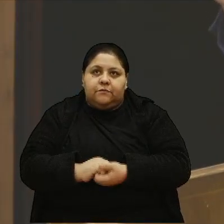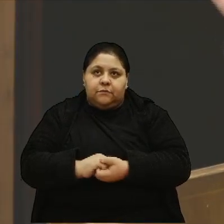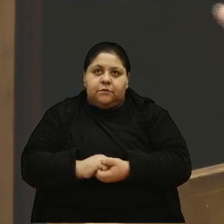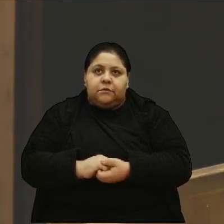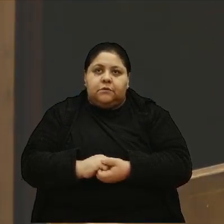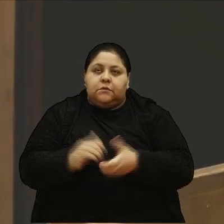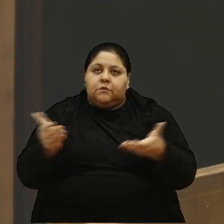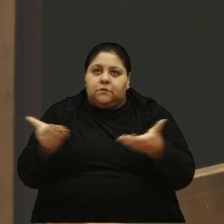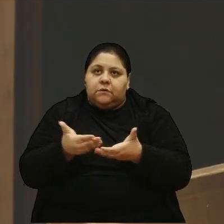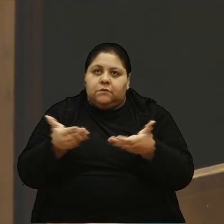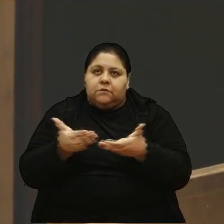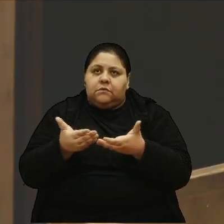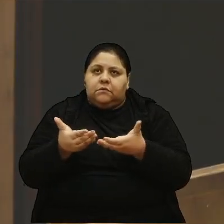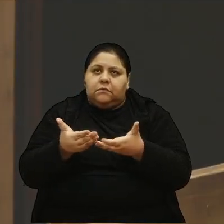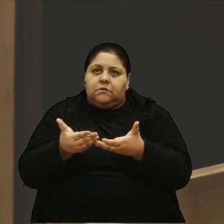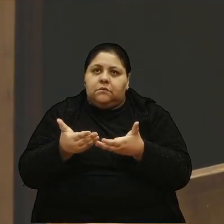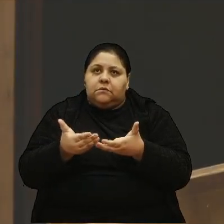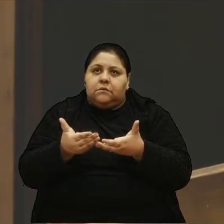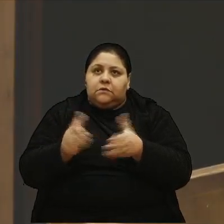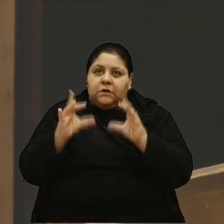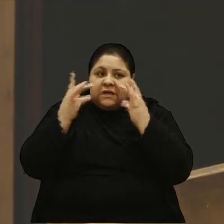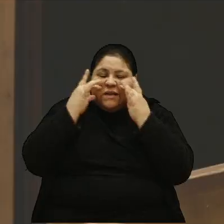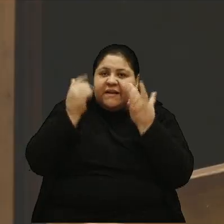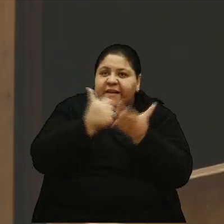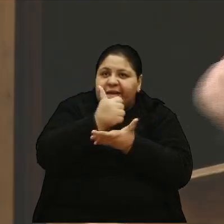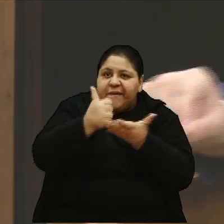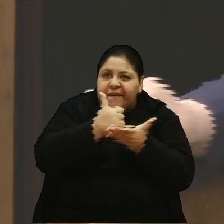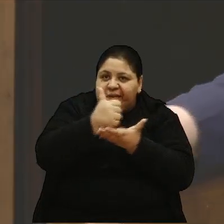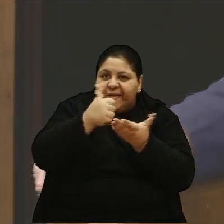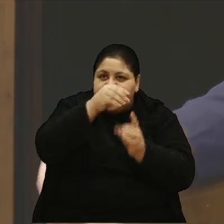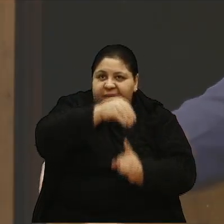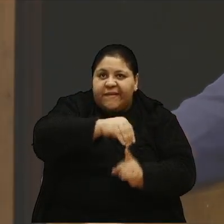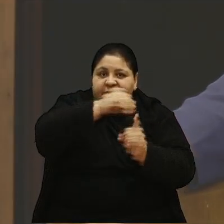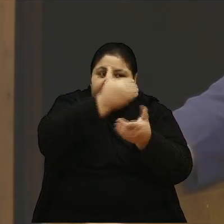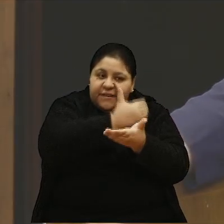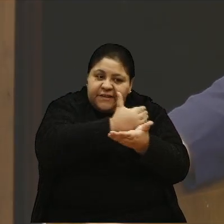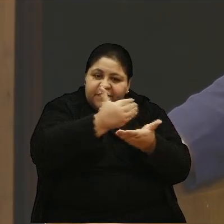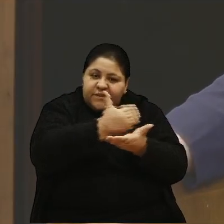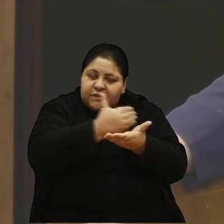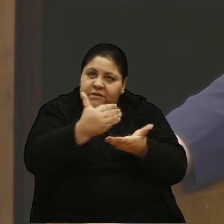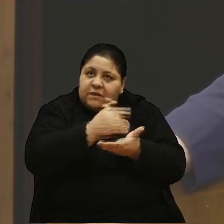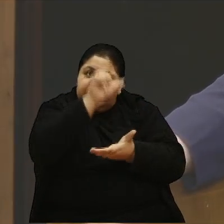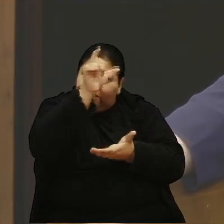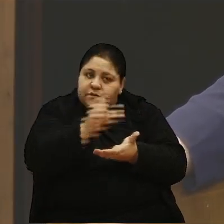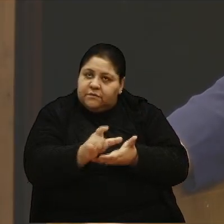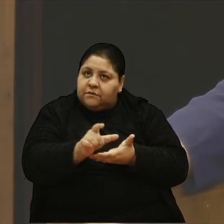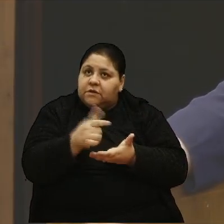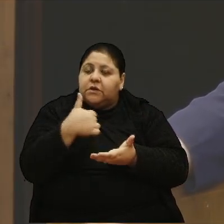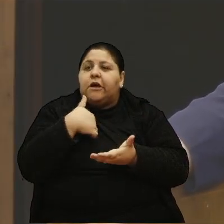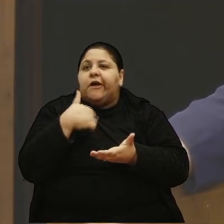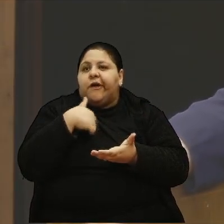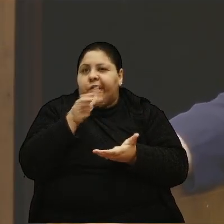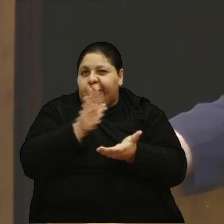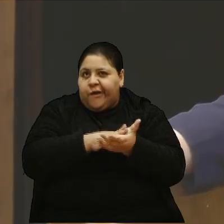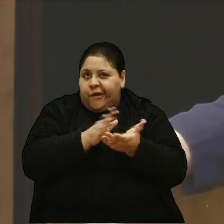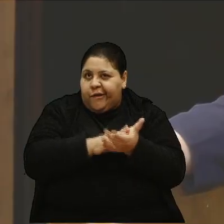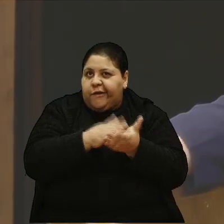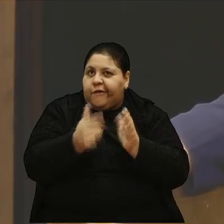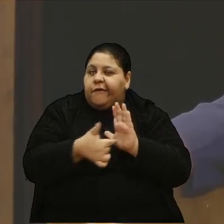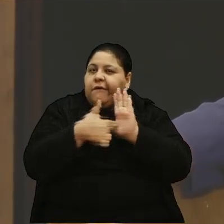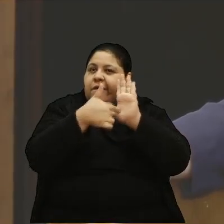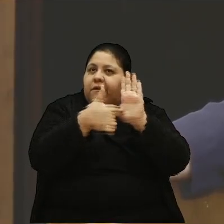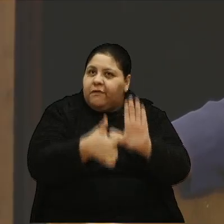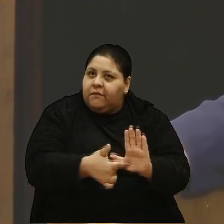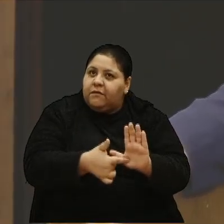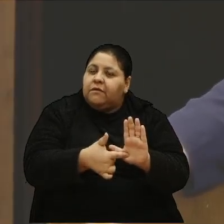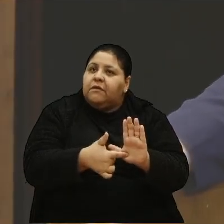está estabilizado. A questão é atenção básica, atenção primária, lá na ponta da linha onde a pessoa está. Eu, inclusive, cobrei quando foi apresentado